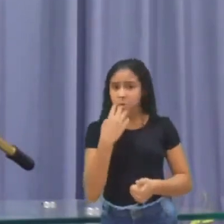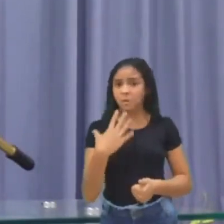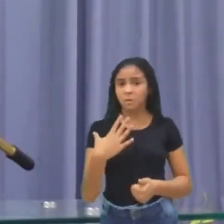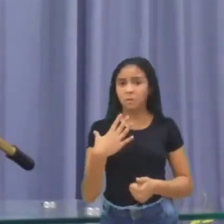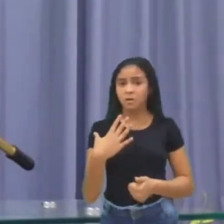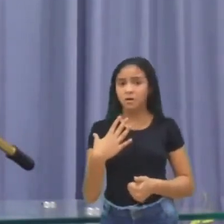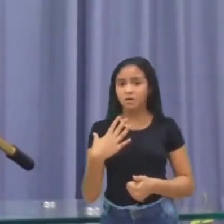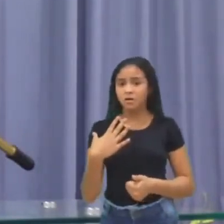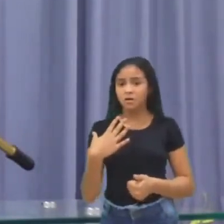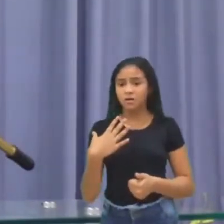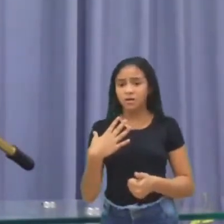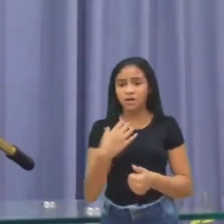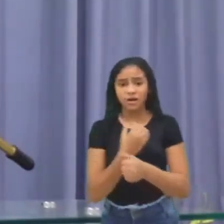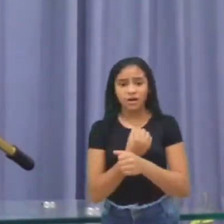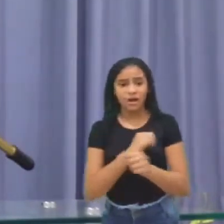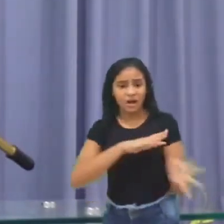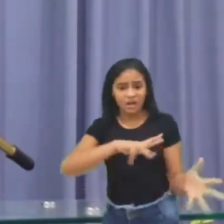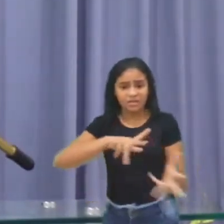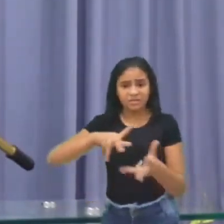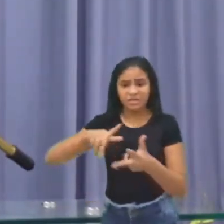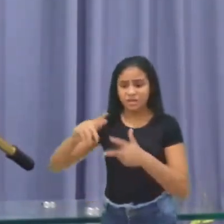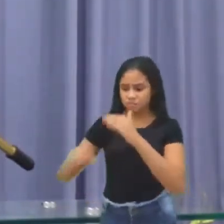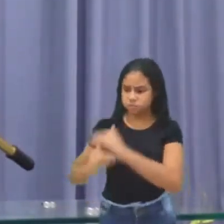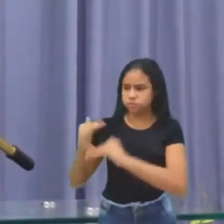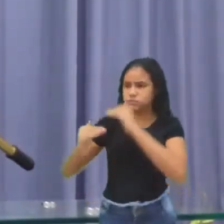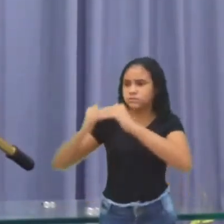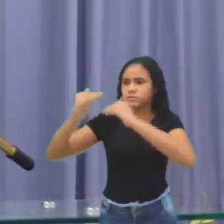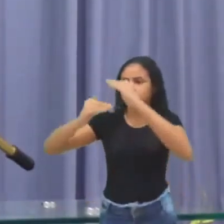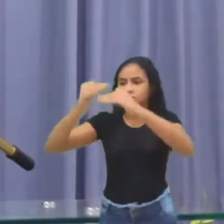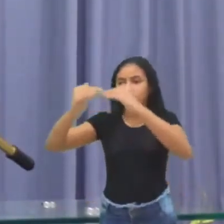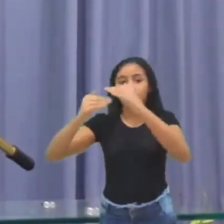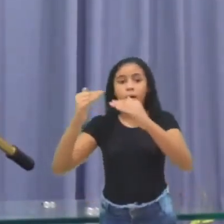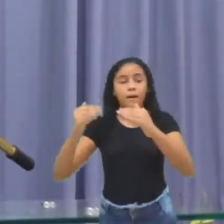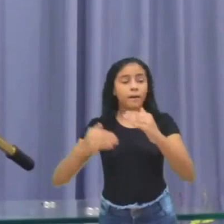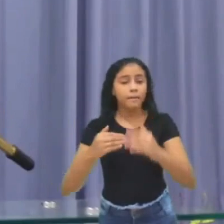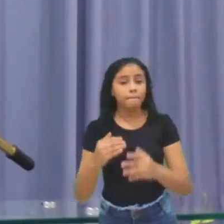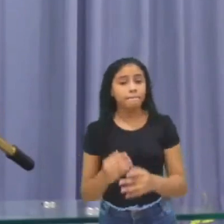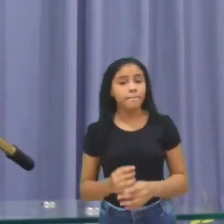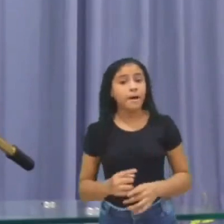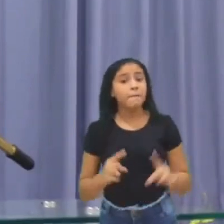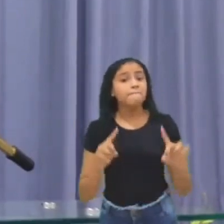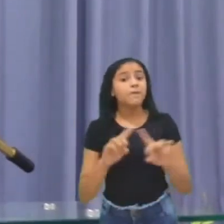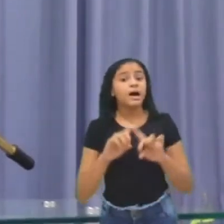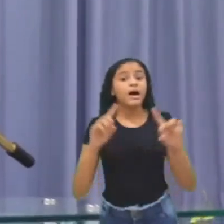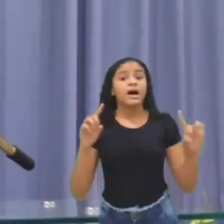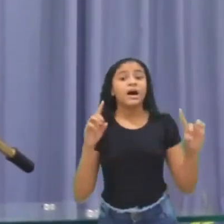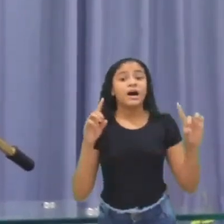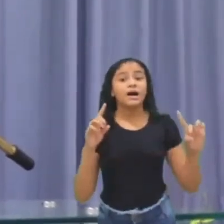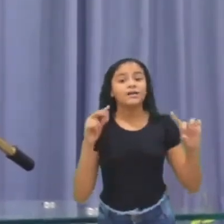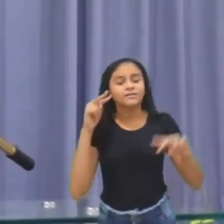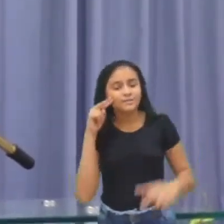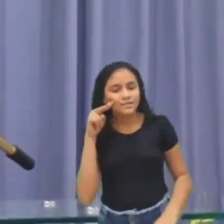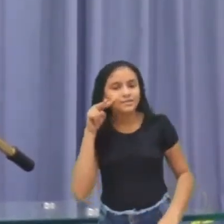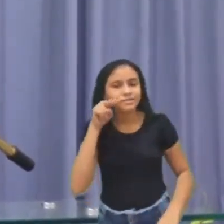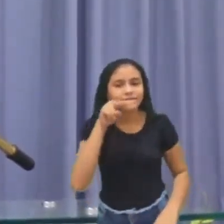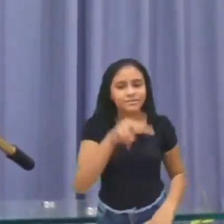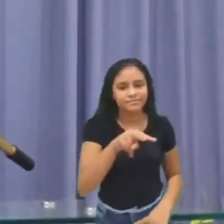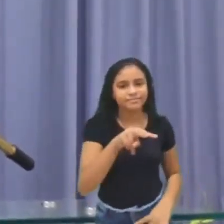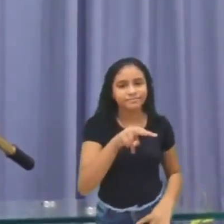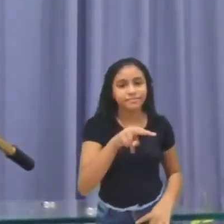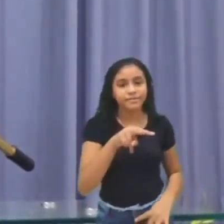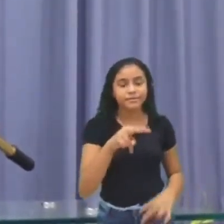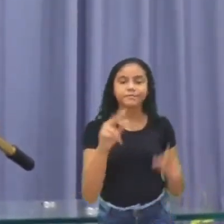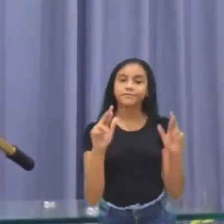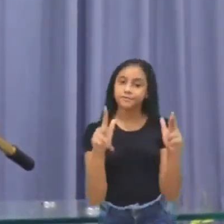próspera. Eles deram o mesmo relatório. Agora, a visão é que foi